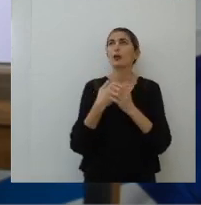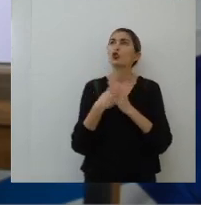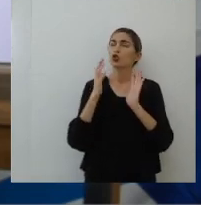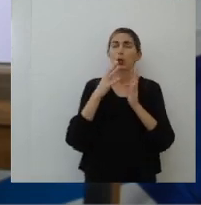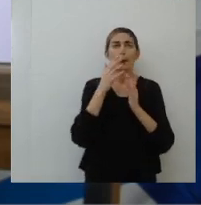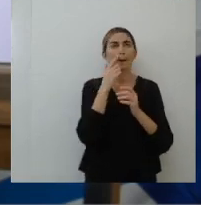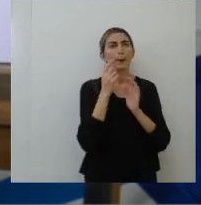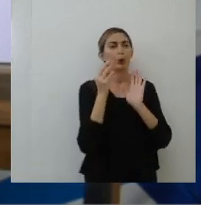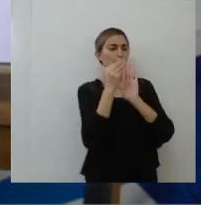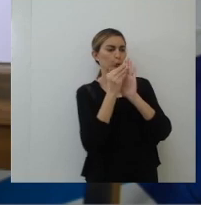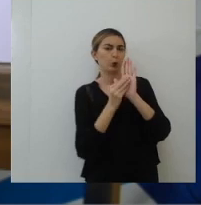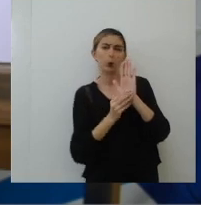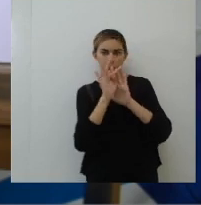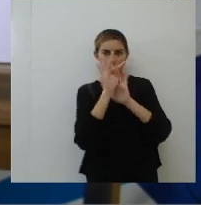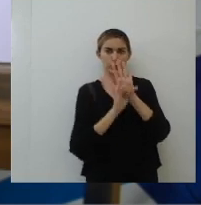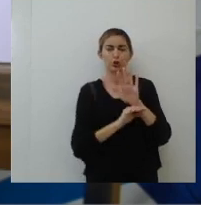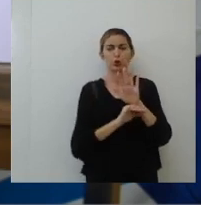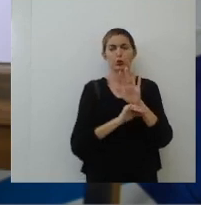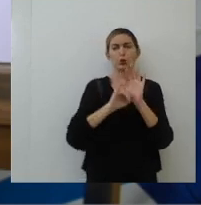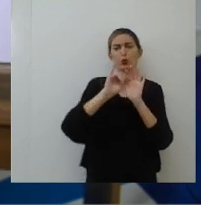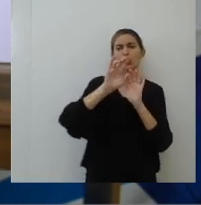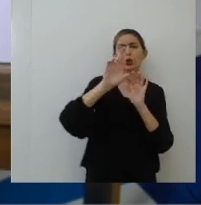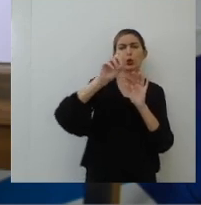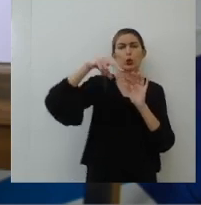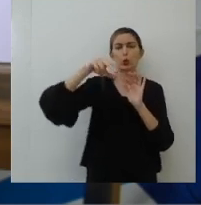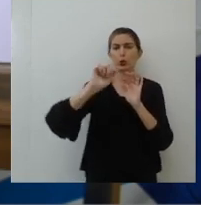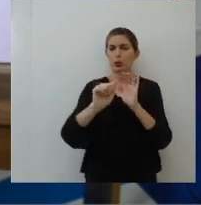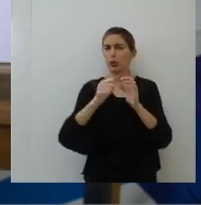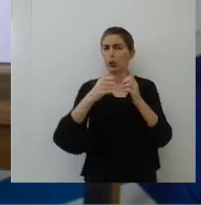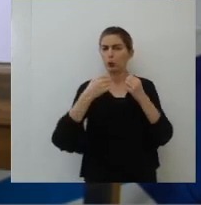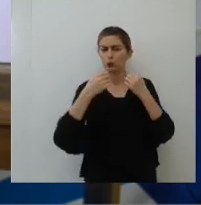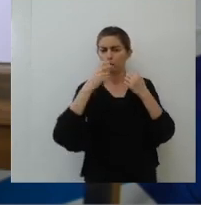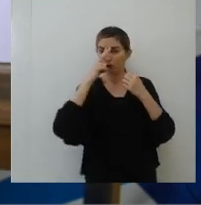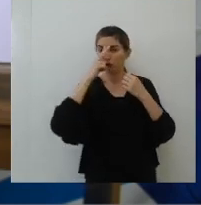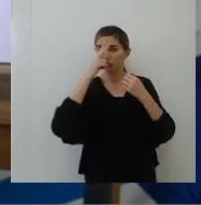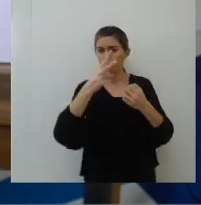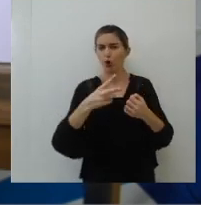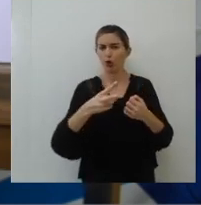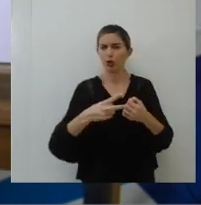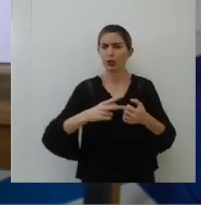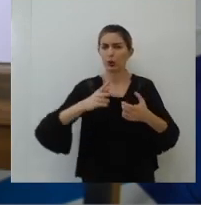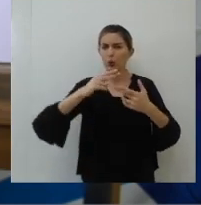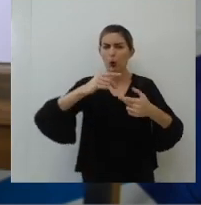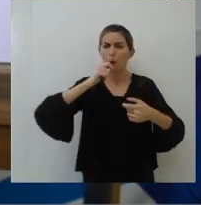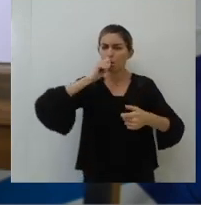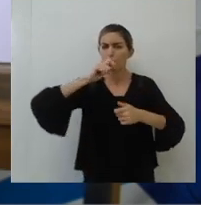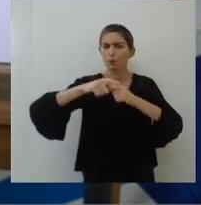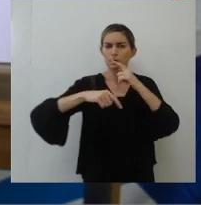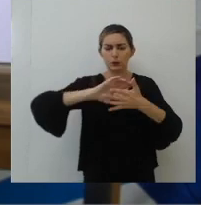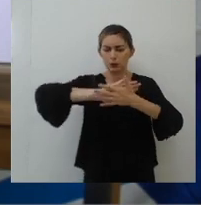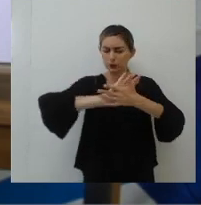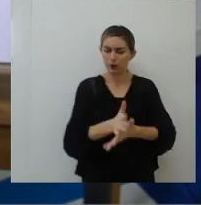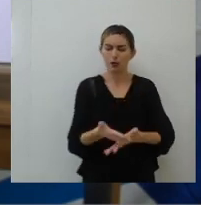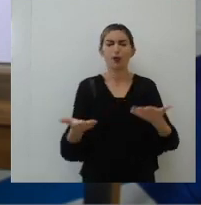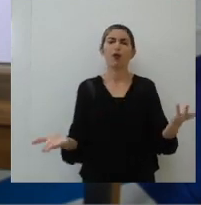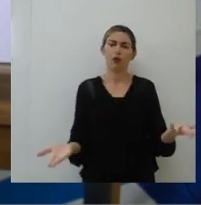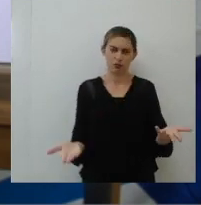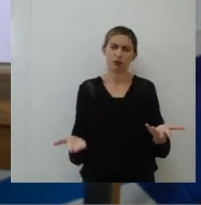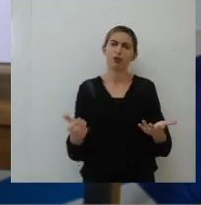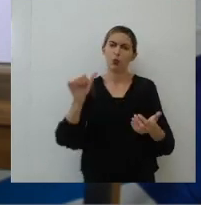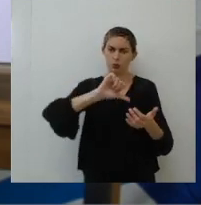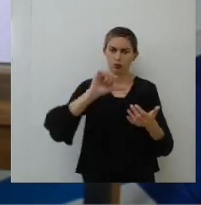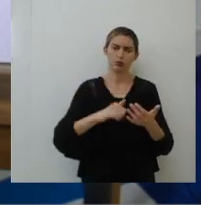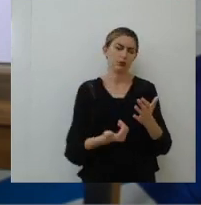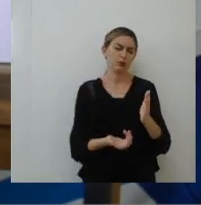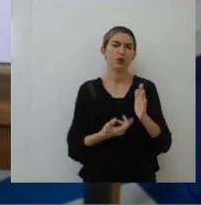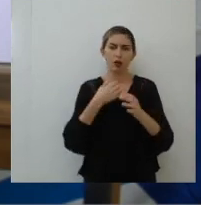texto uma ironia tão pesada que chega a ser ofensiva. Tá? Então, é o que eu